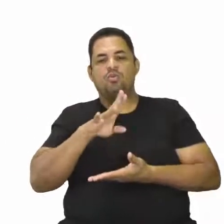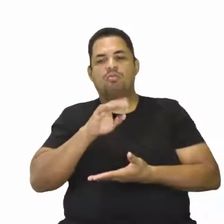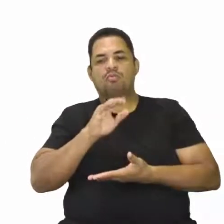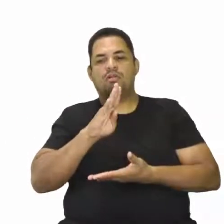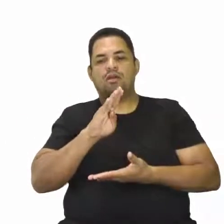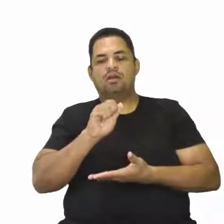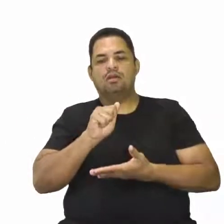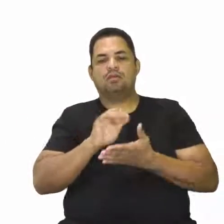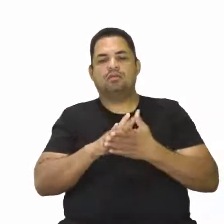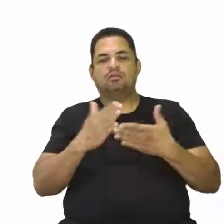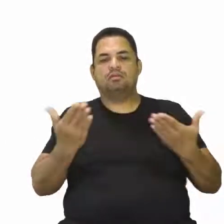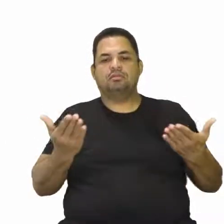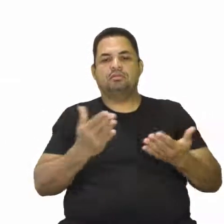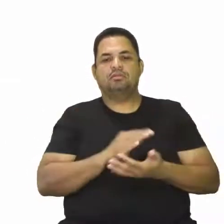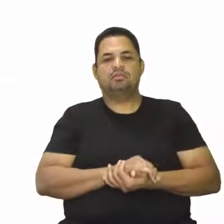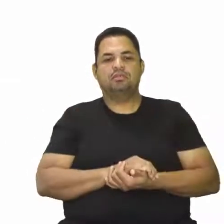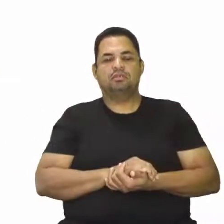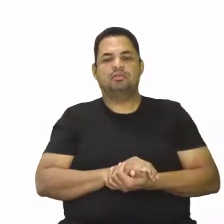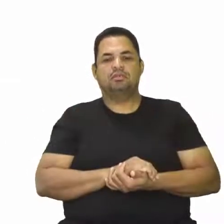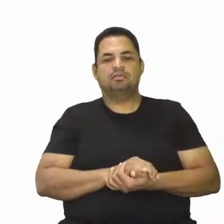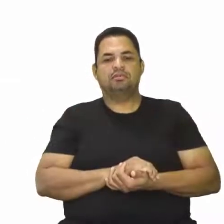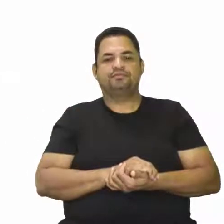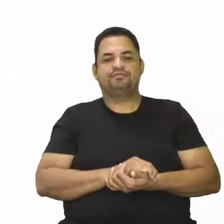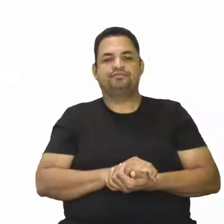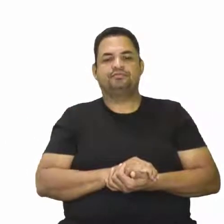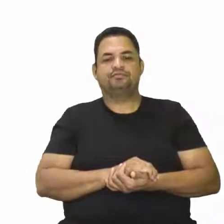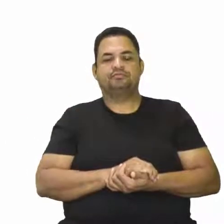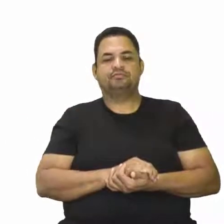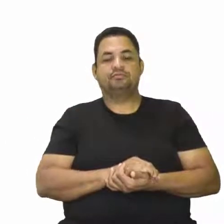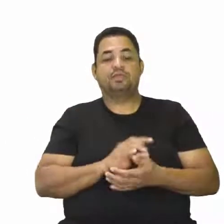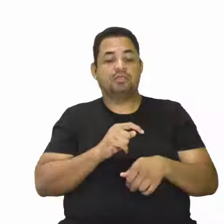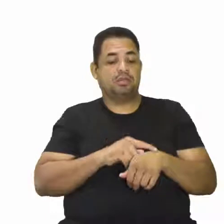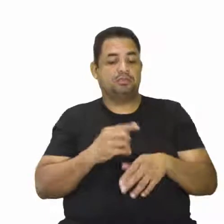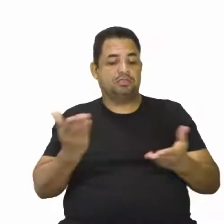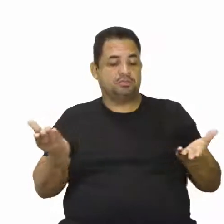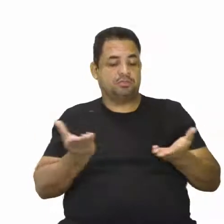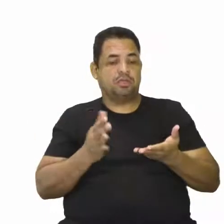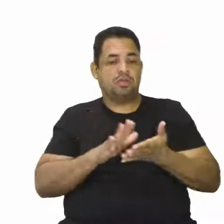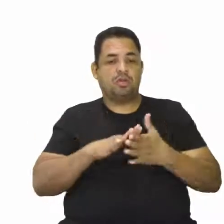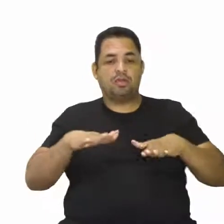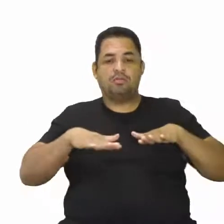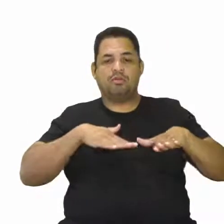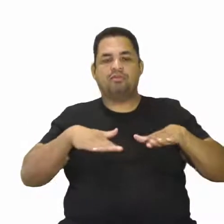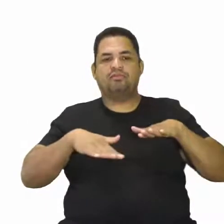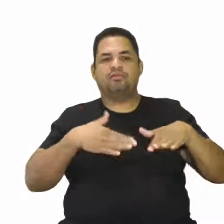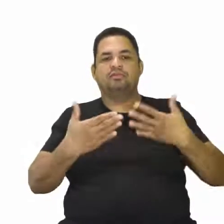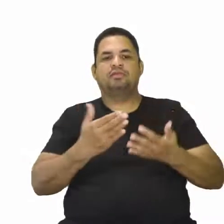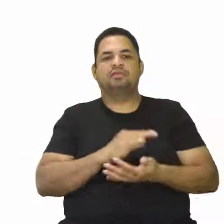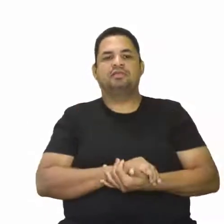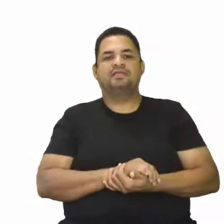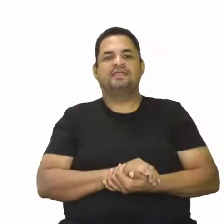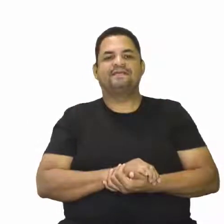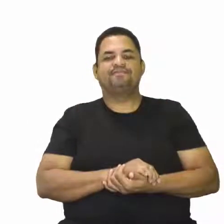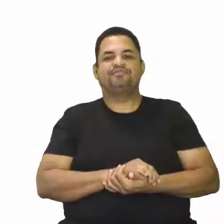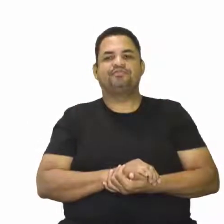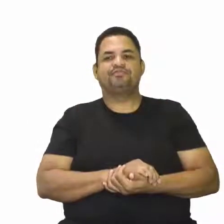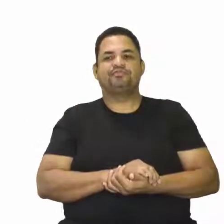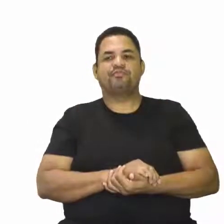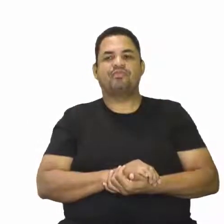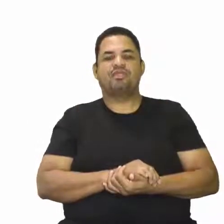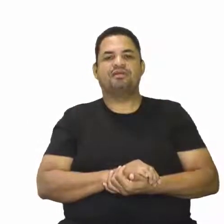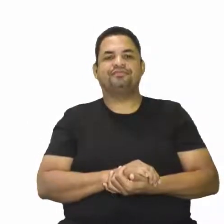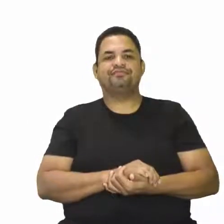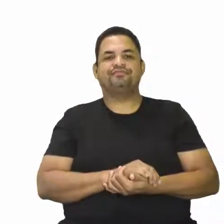que estão dançando é uma ação em movimento, certo? Claro